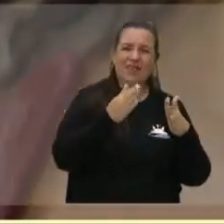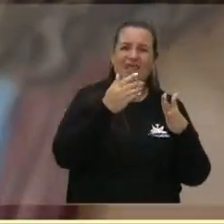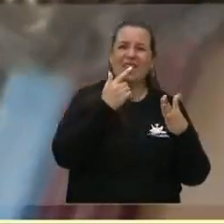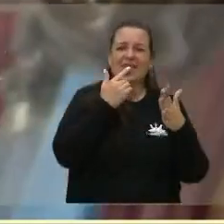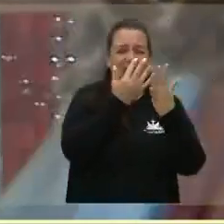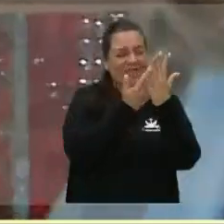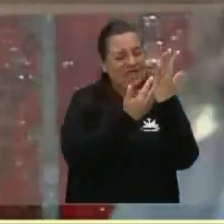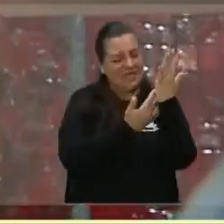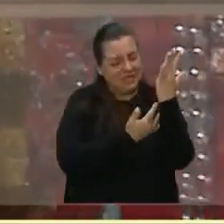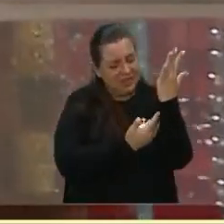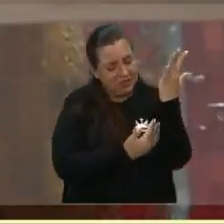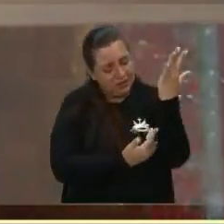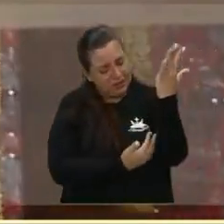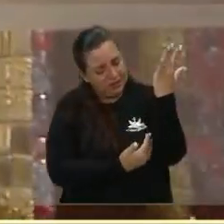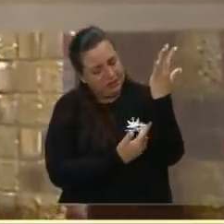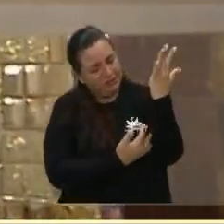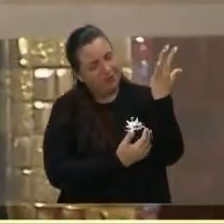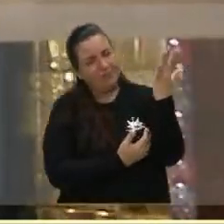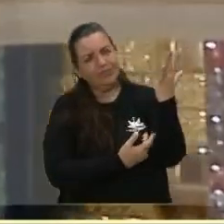sangrando,